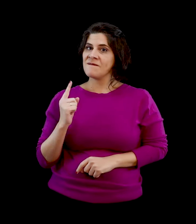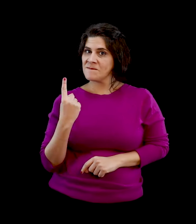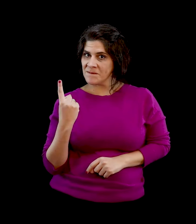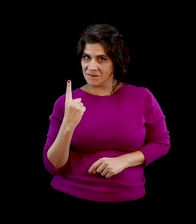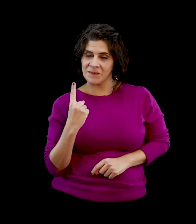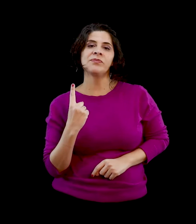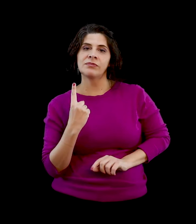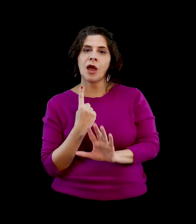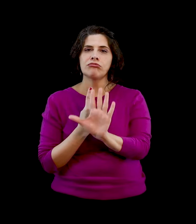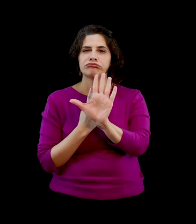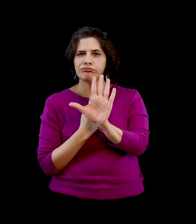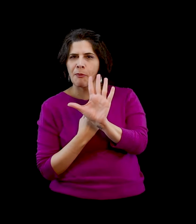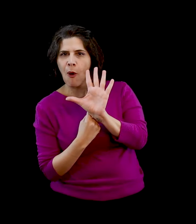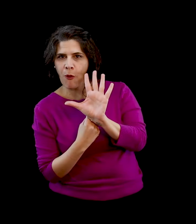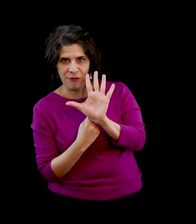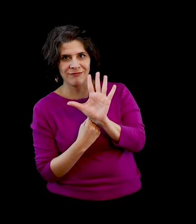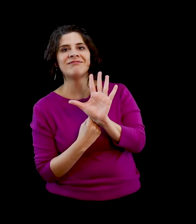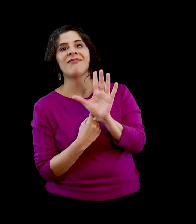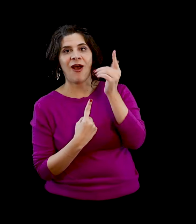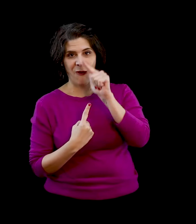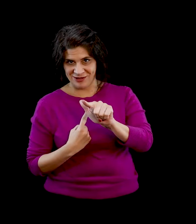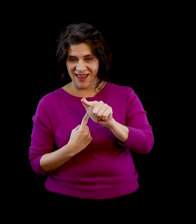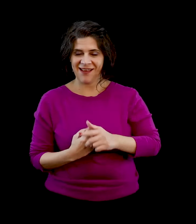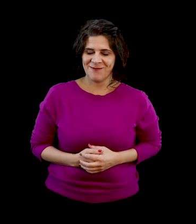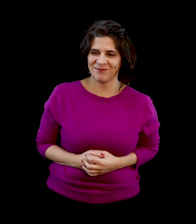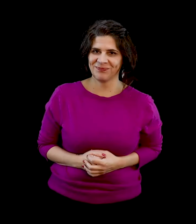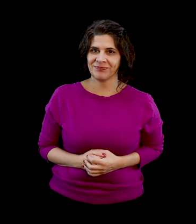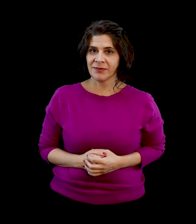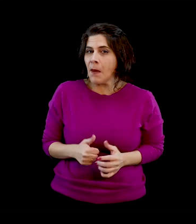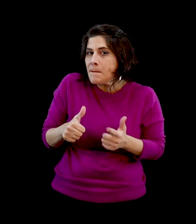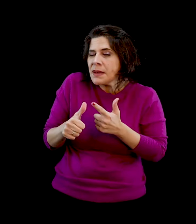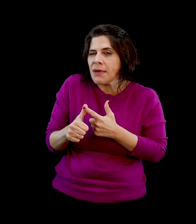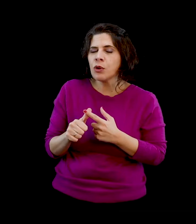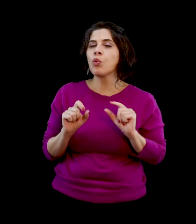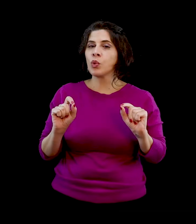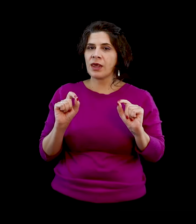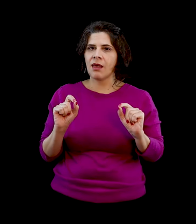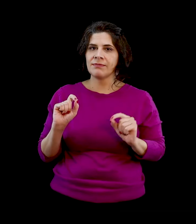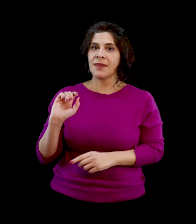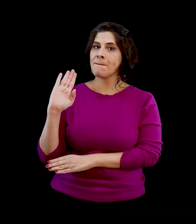nosso dispositivo. Então, primeira coisa é a gente pegar um palito de churrasco